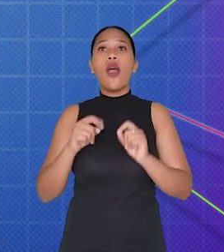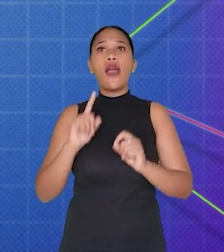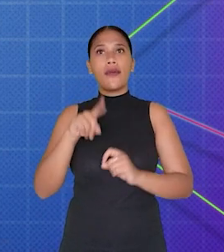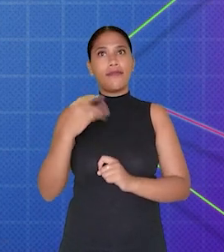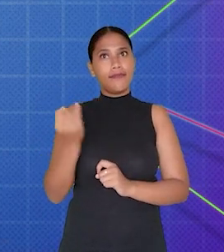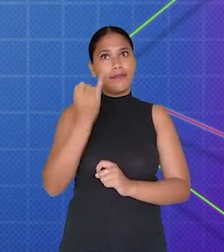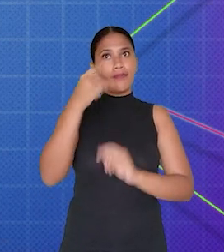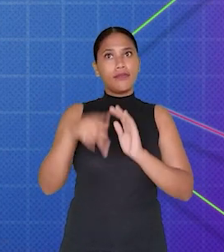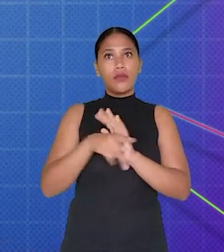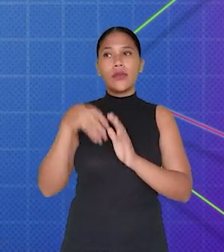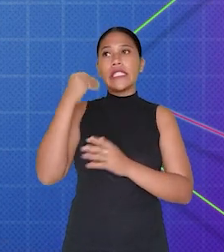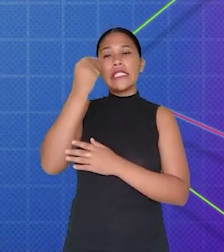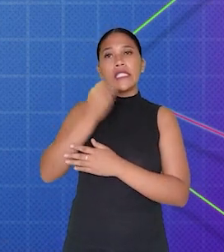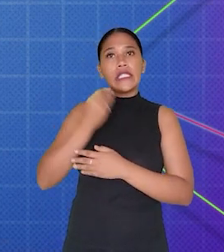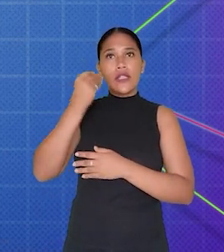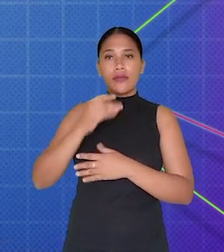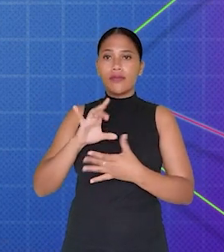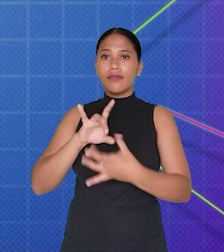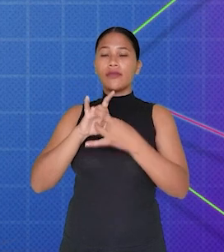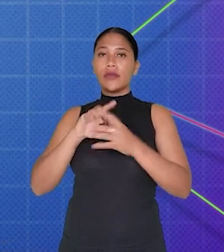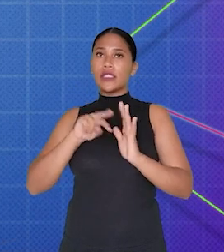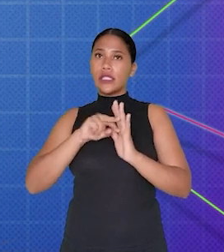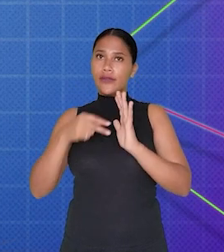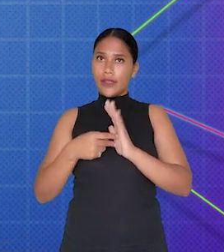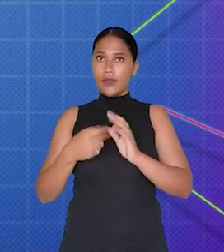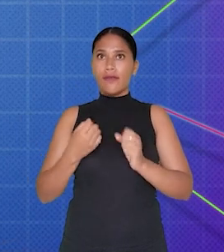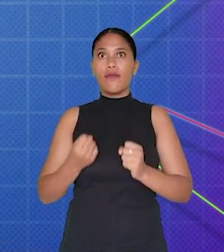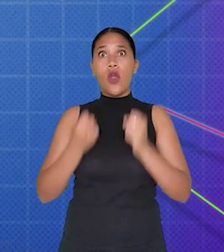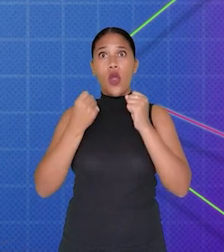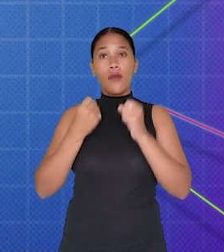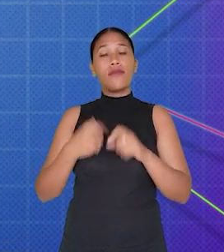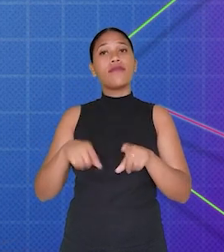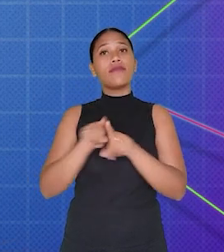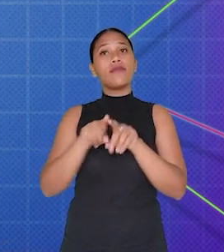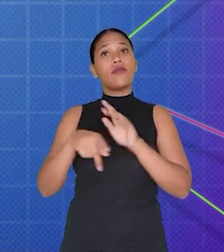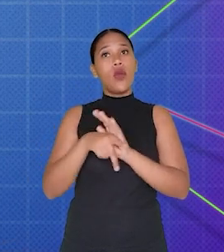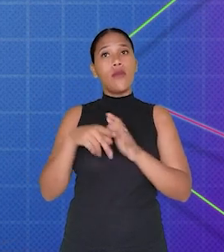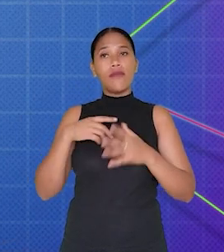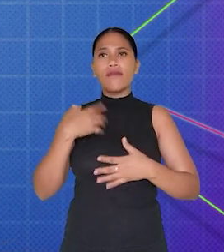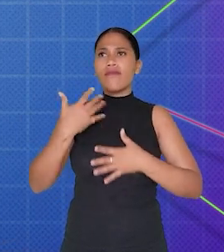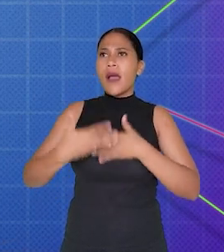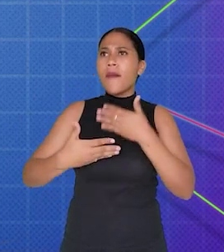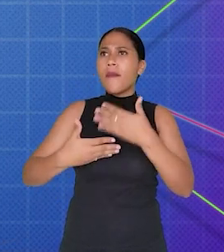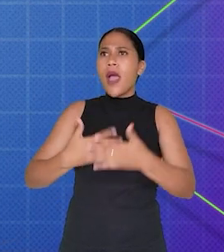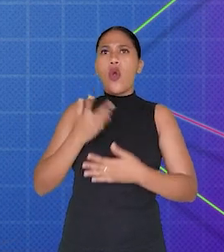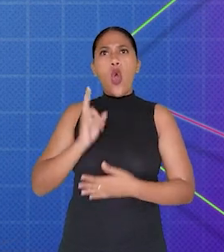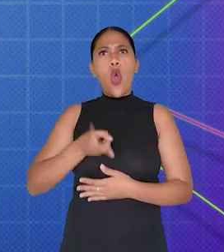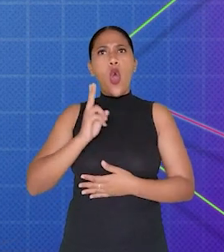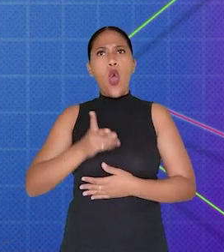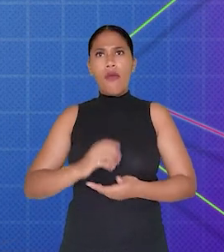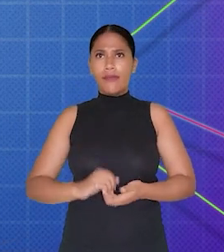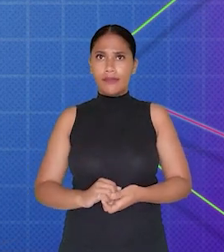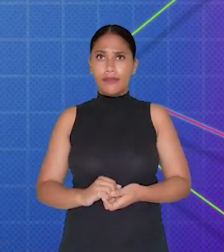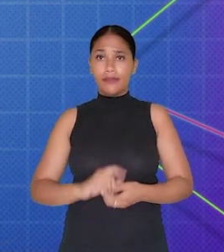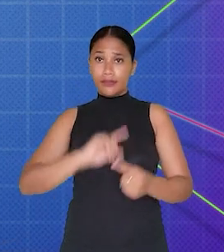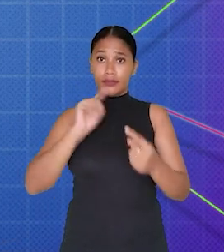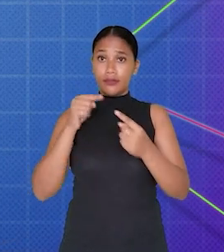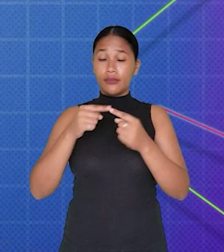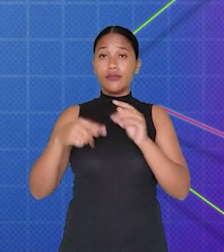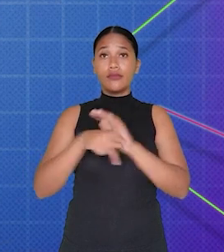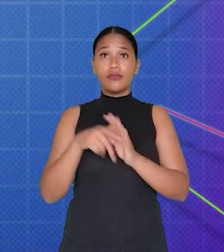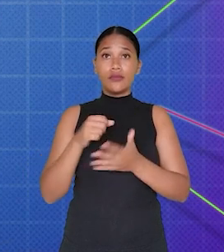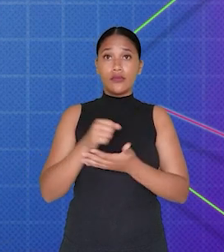a jogar é crucial para criar uma experiência envolvente e significativa, que os mantenha engajados e motivados a continuar jogando.